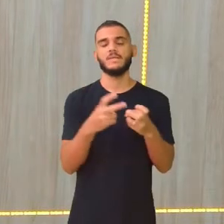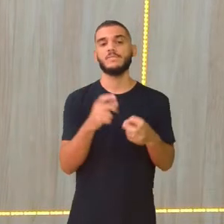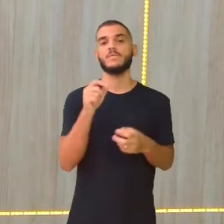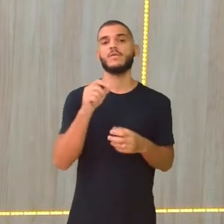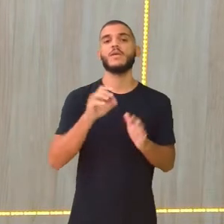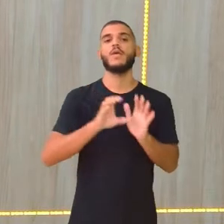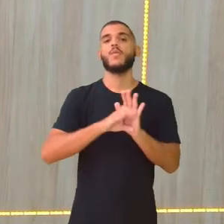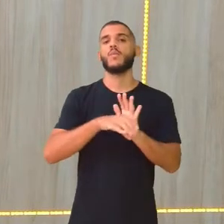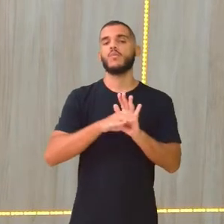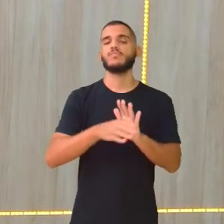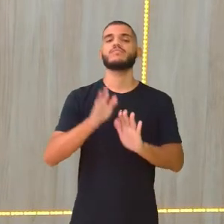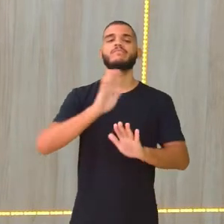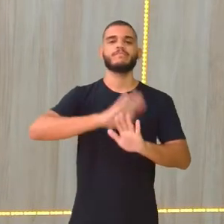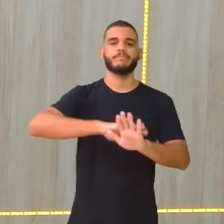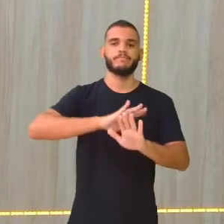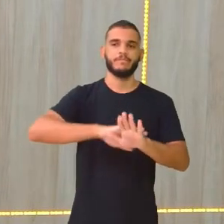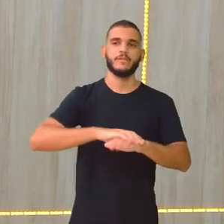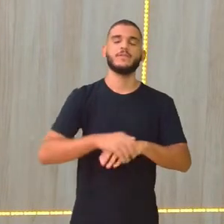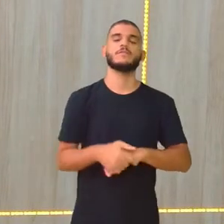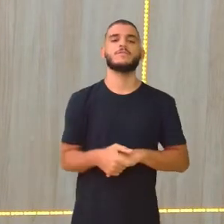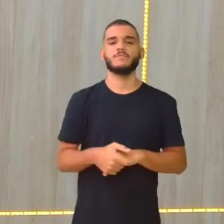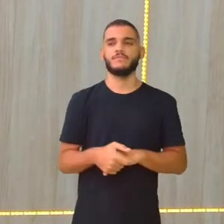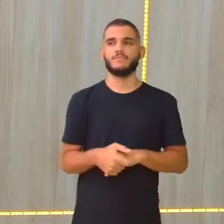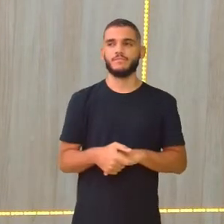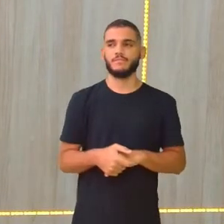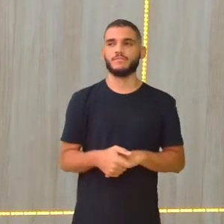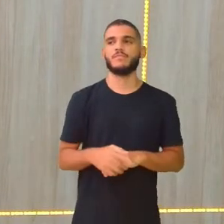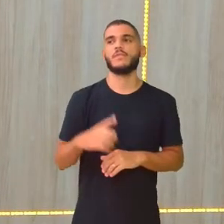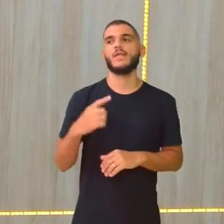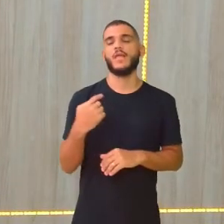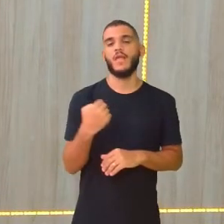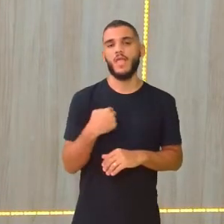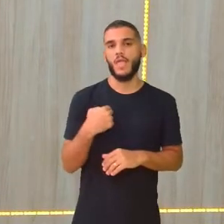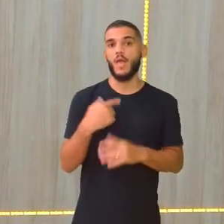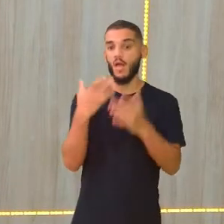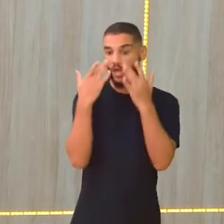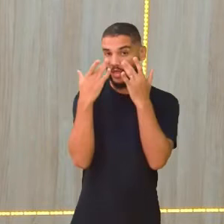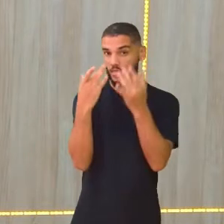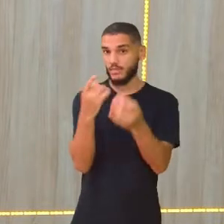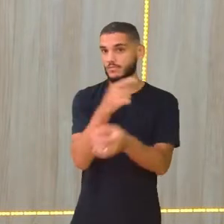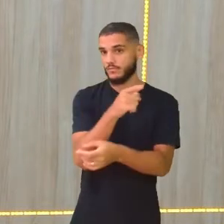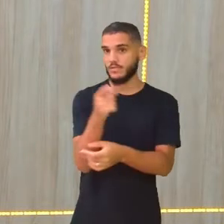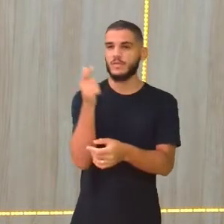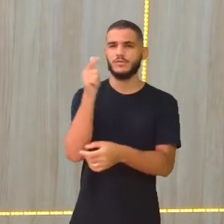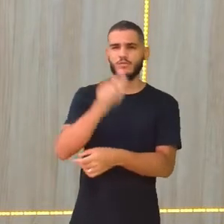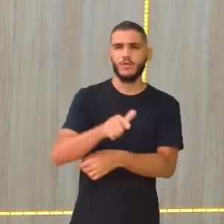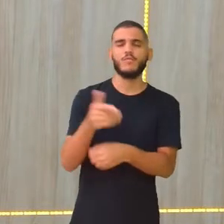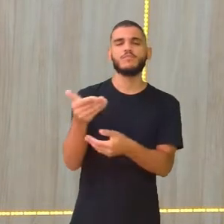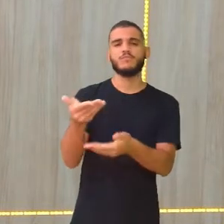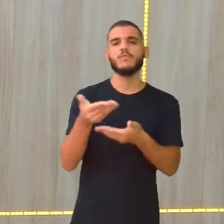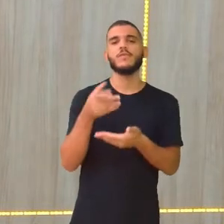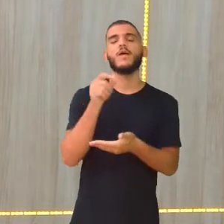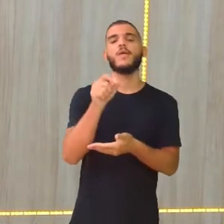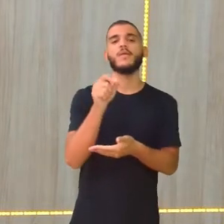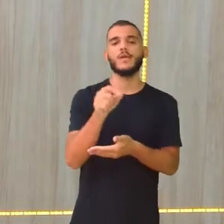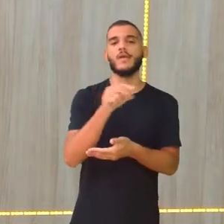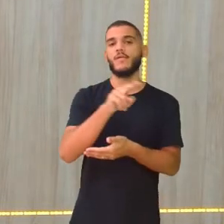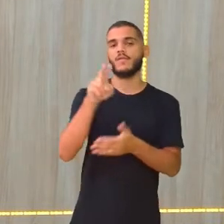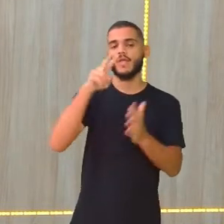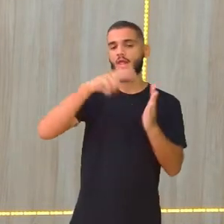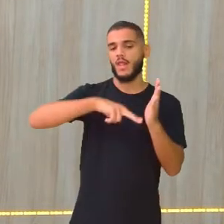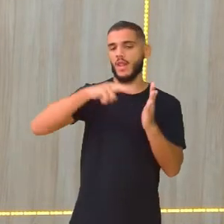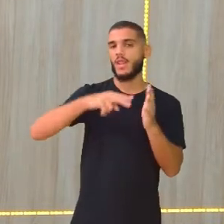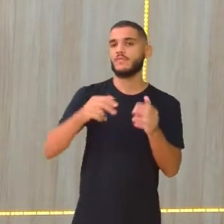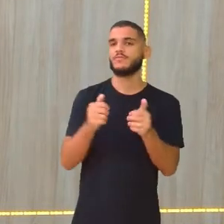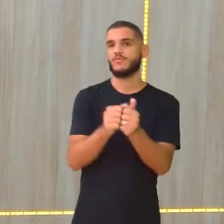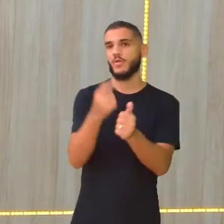conceito. E aí, para a questão do conceito, eu vou chamar a atenção mais uma vez de vocês e convidar vocês a lerem comigo. Vamos ler